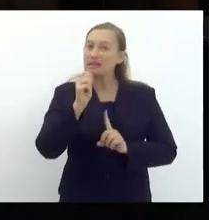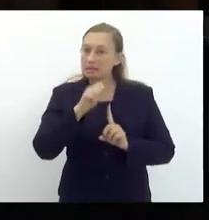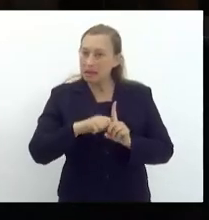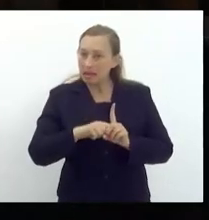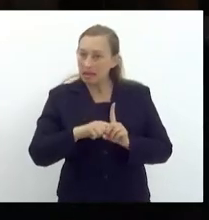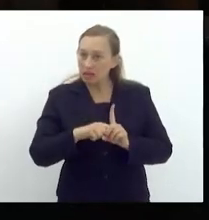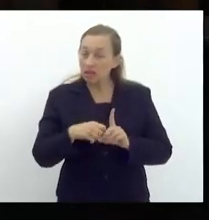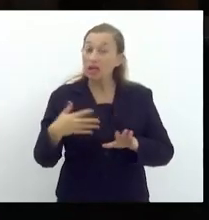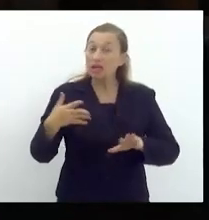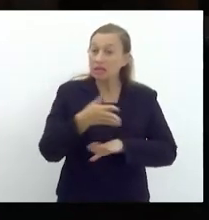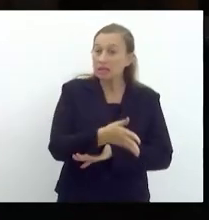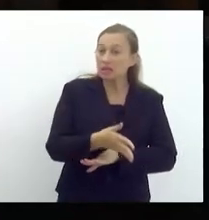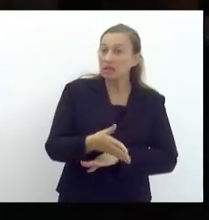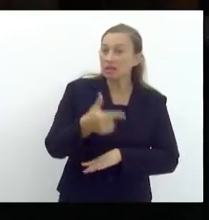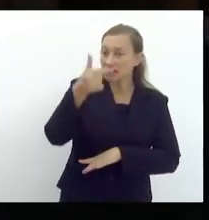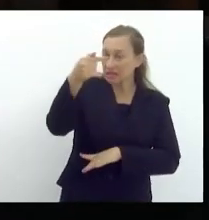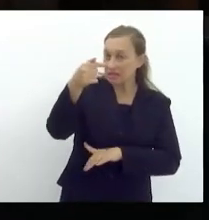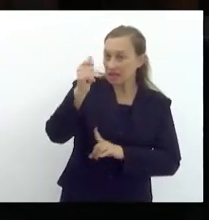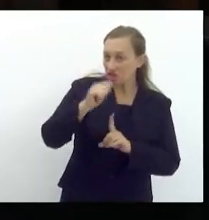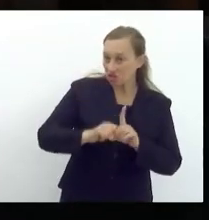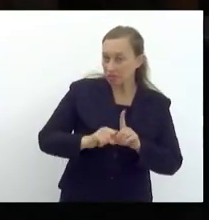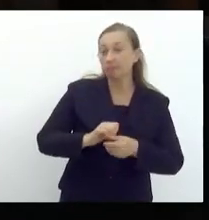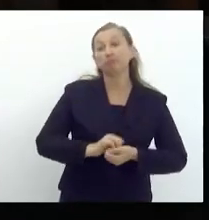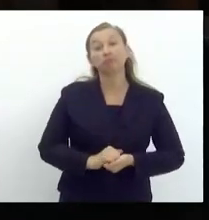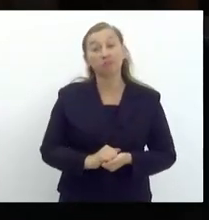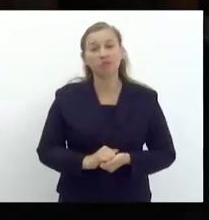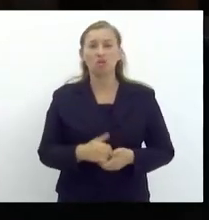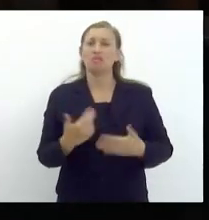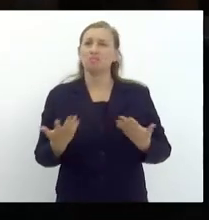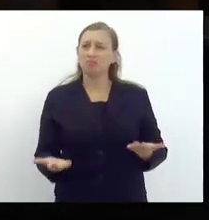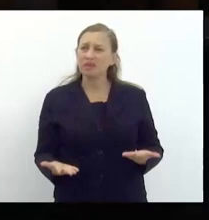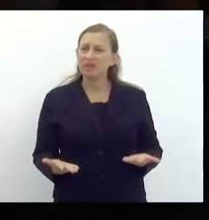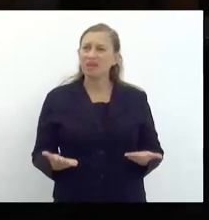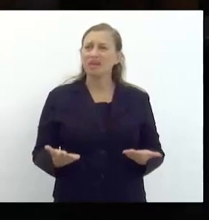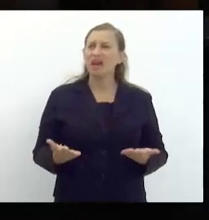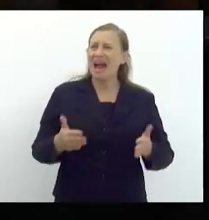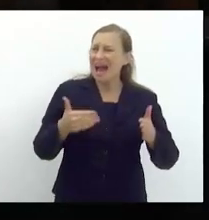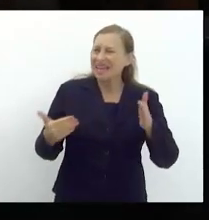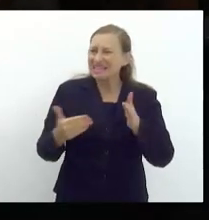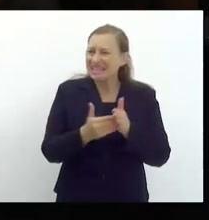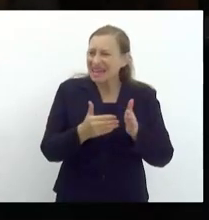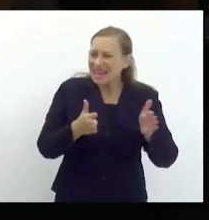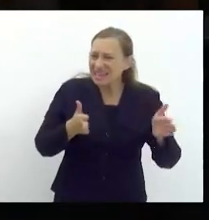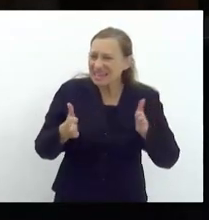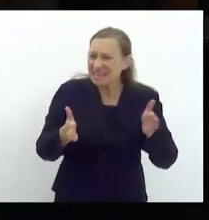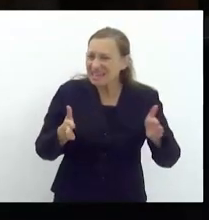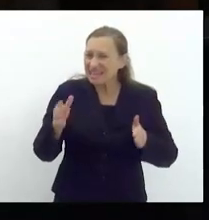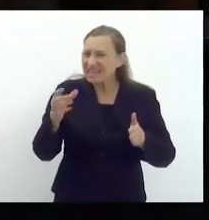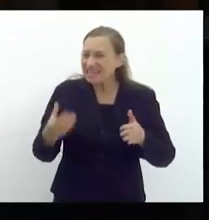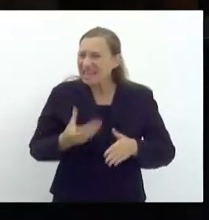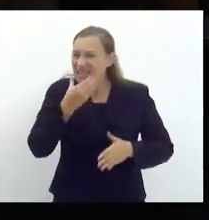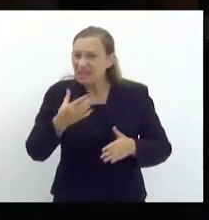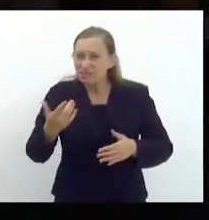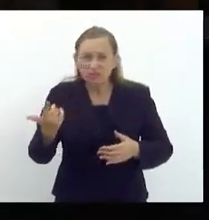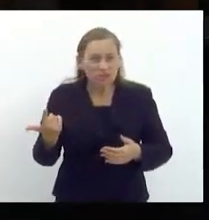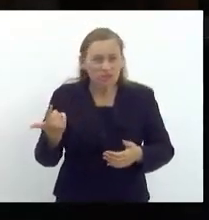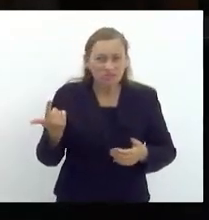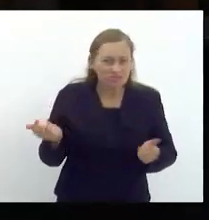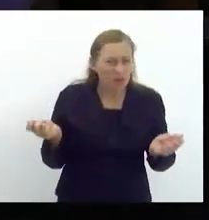entrando no mês 7 ou seja seria até dezembro não daria para segurar